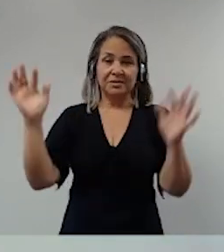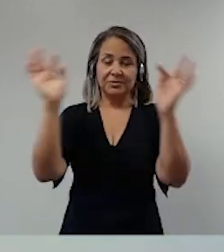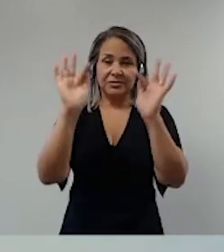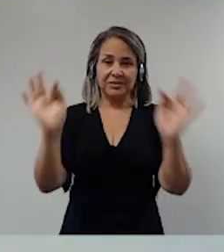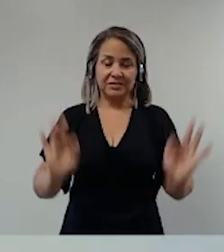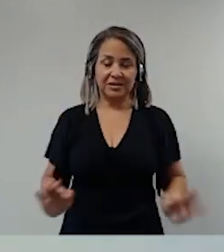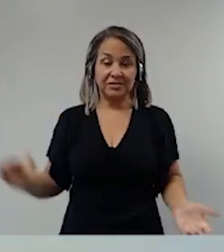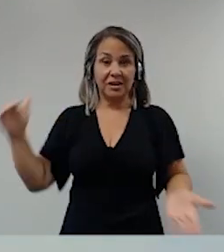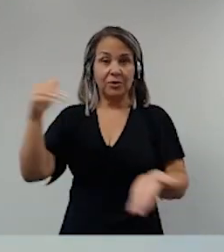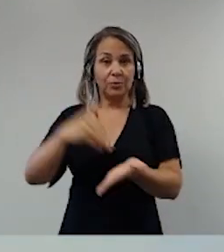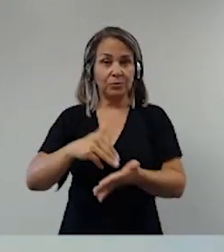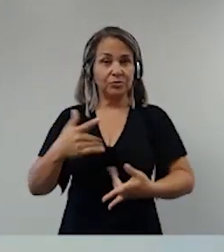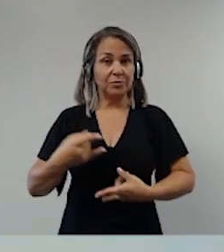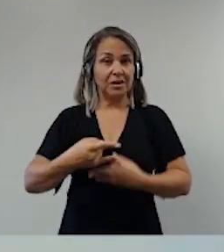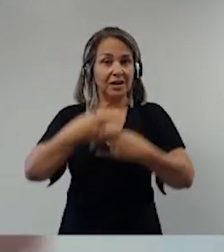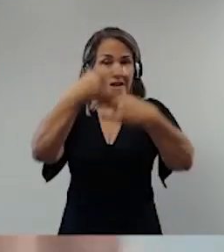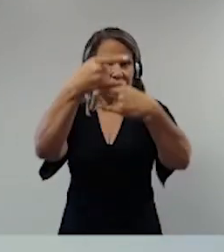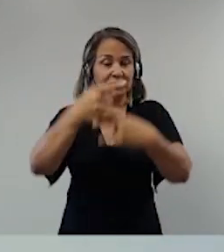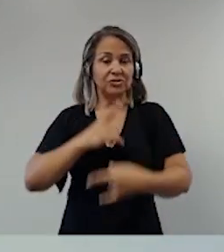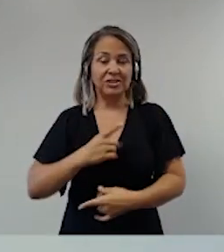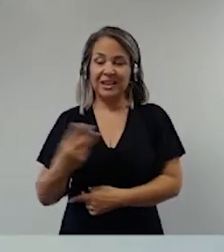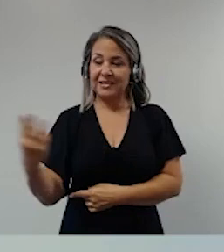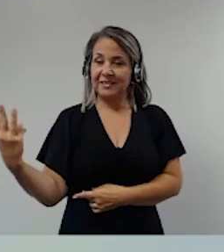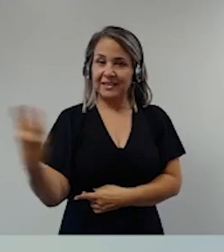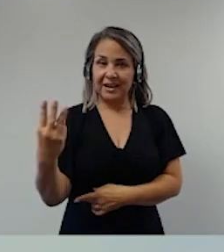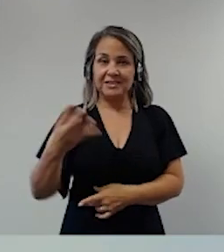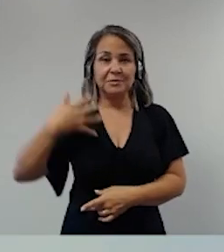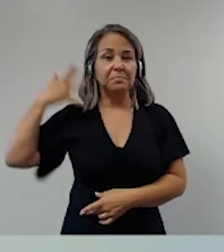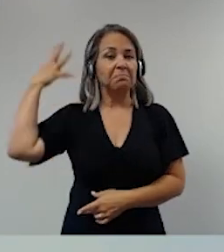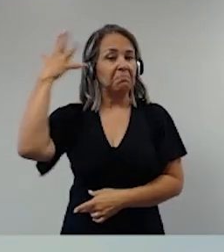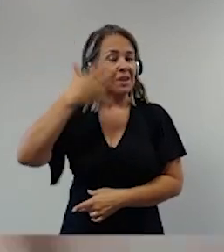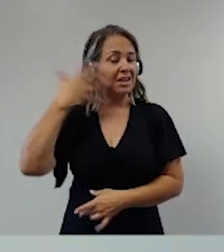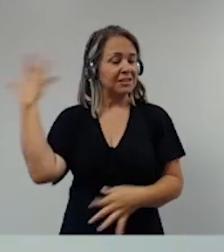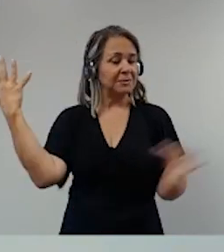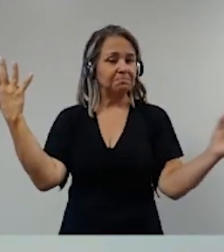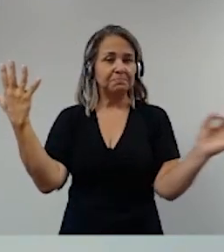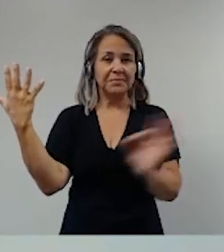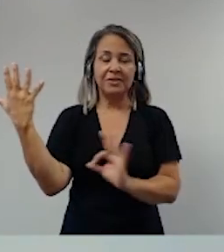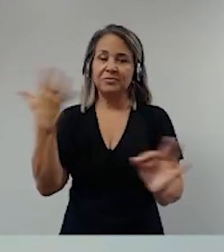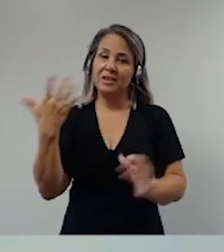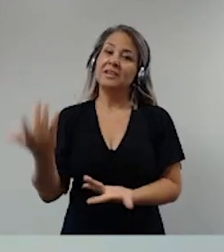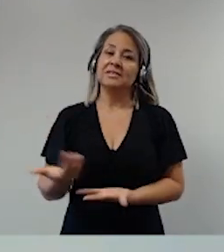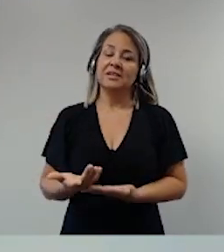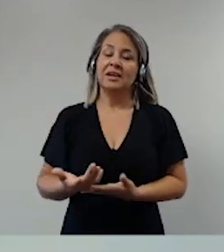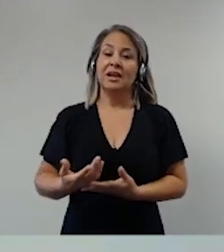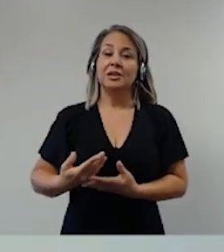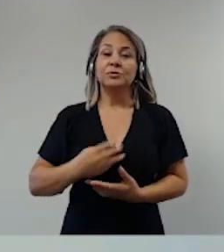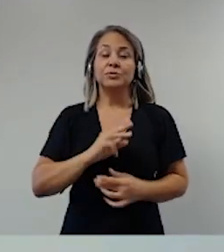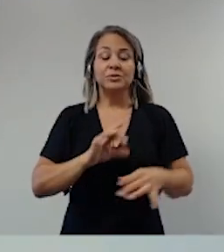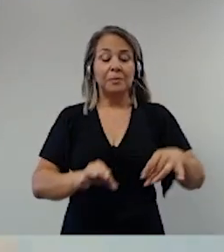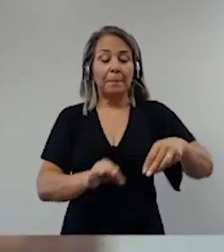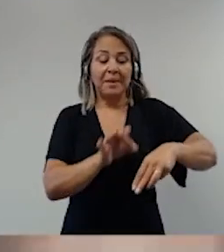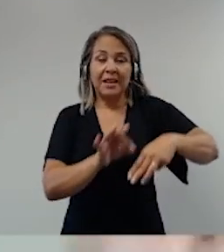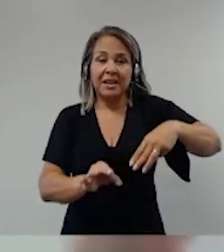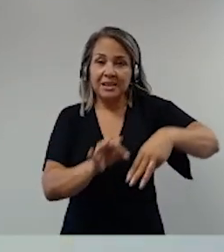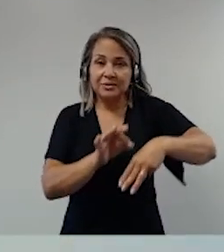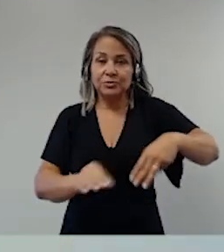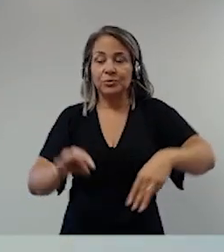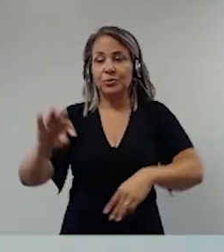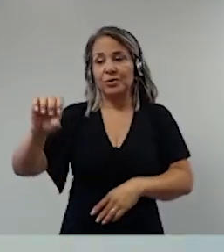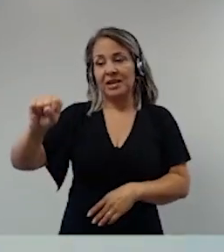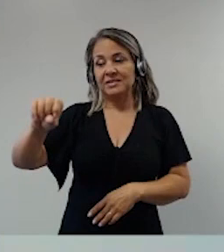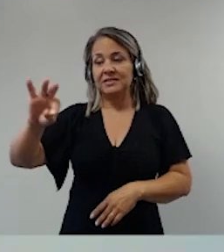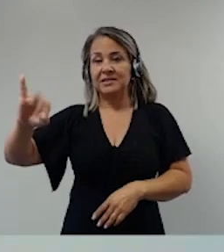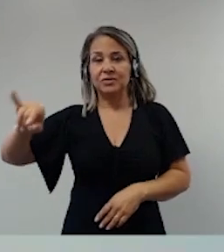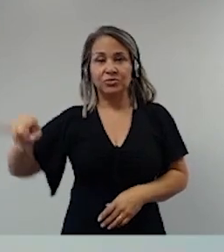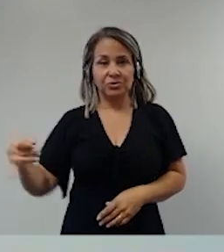na última live, de ter 3 palestras brilhantíssimas dos ministros do STJ, Luiz Felipe